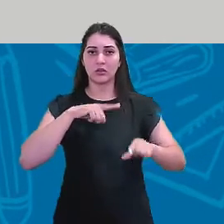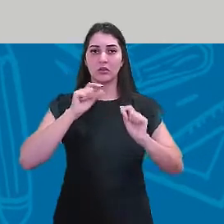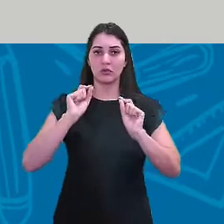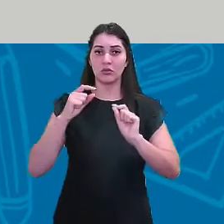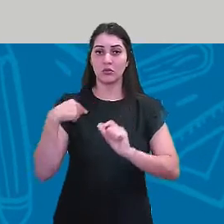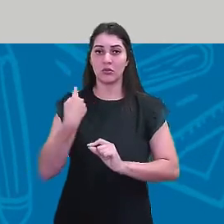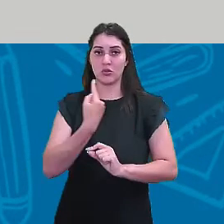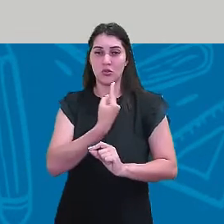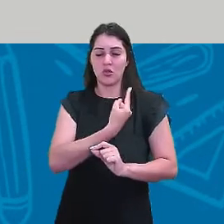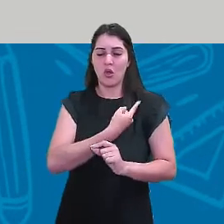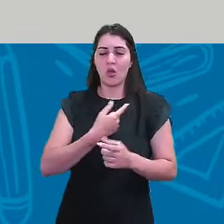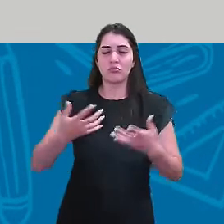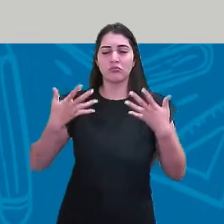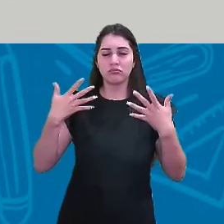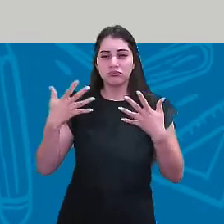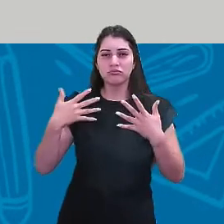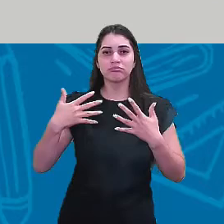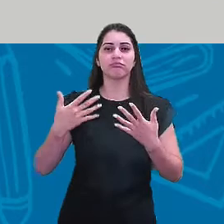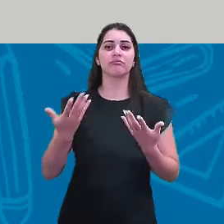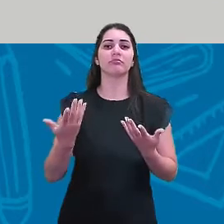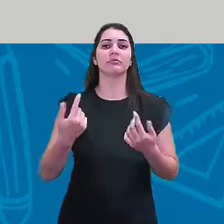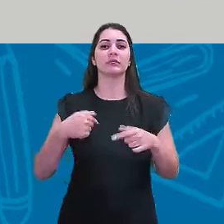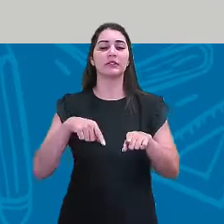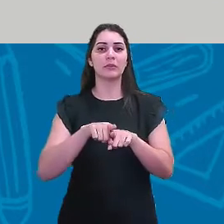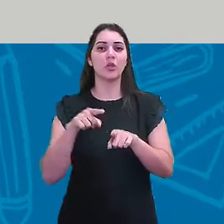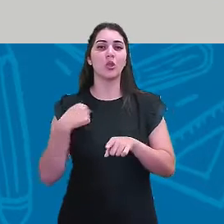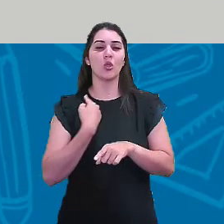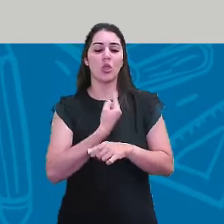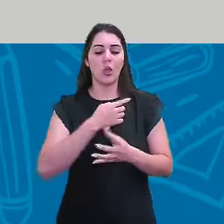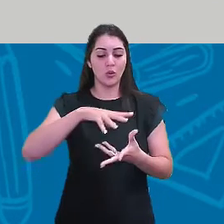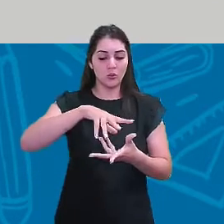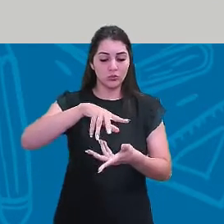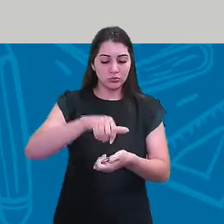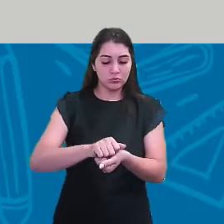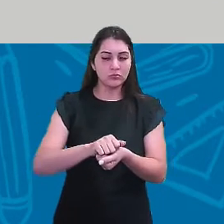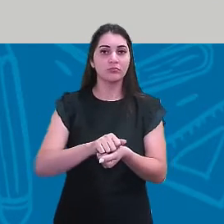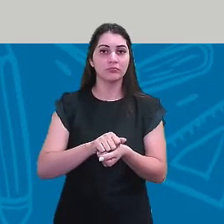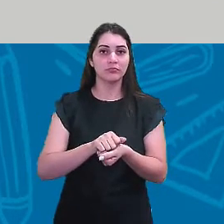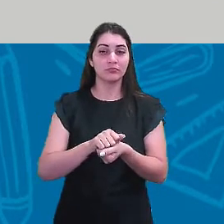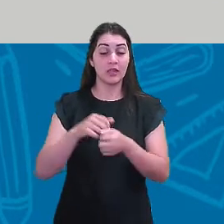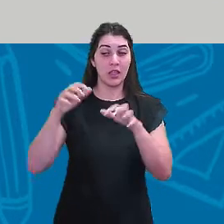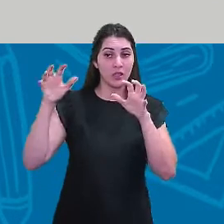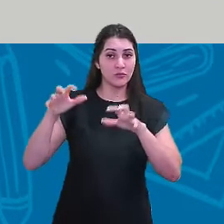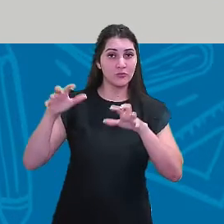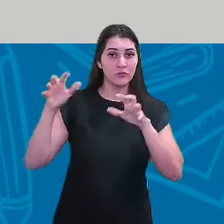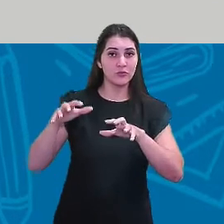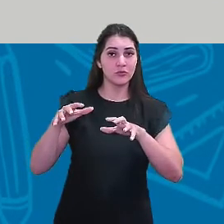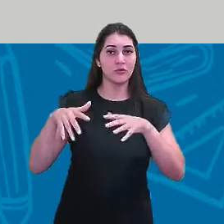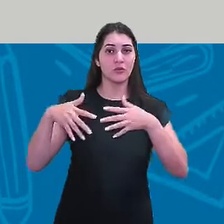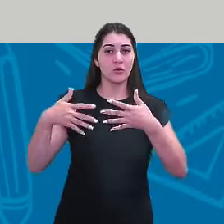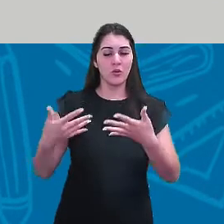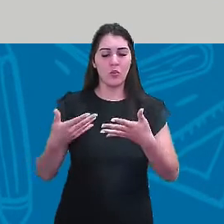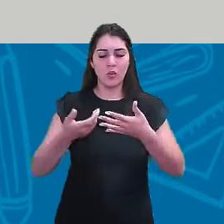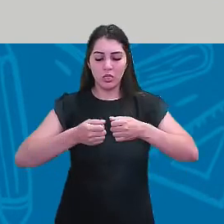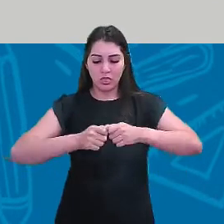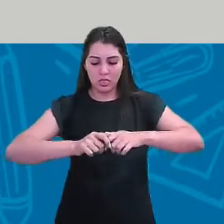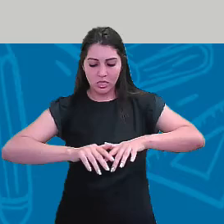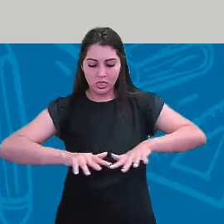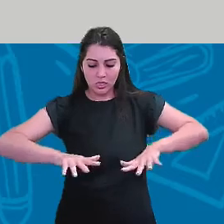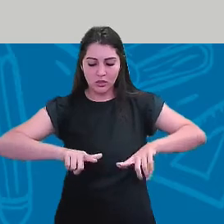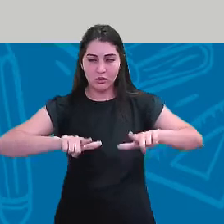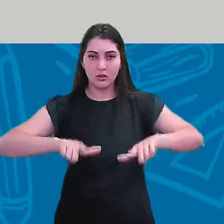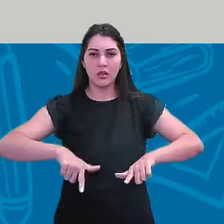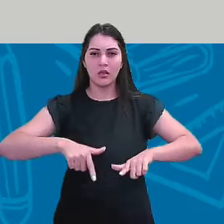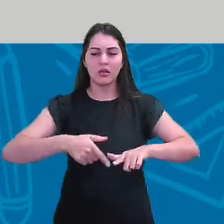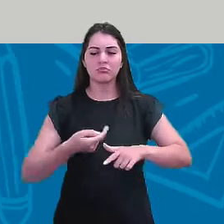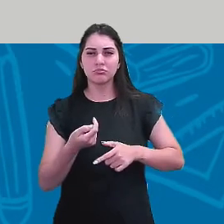nosso clima, na nossa temperatura, no nosso planeta, a chuva, quando cai em um determinado local, aos